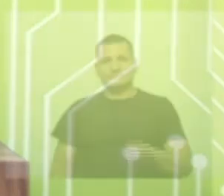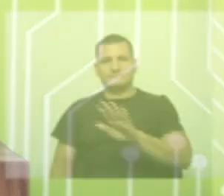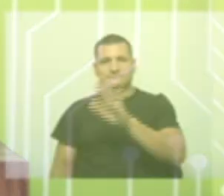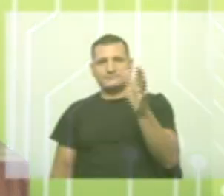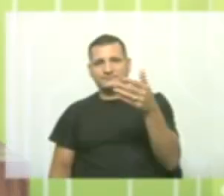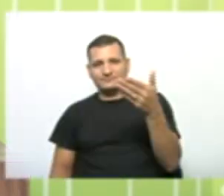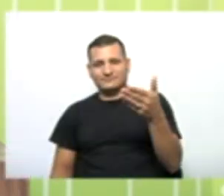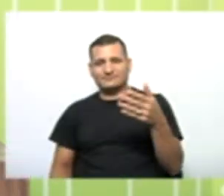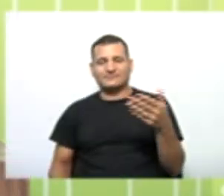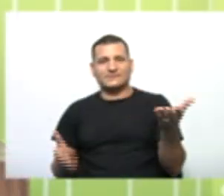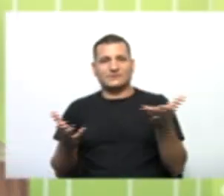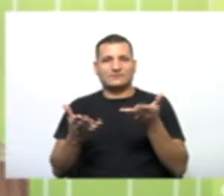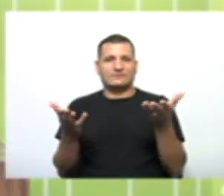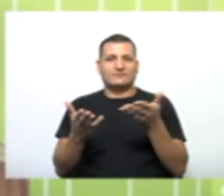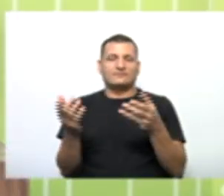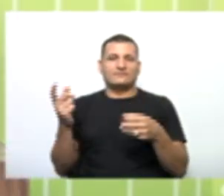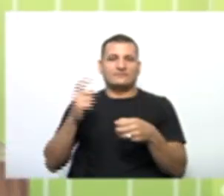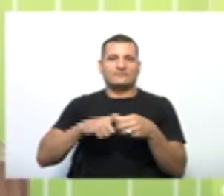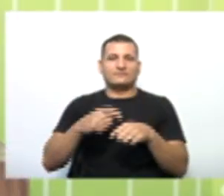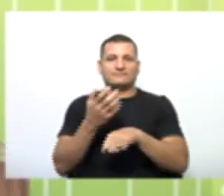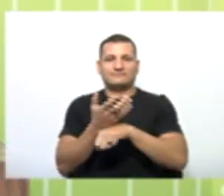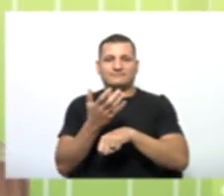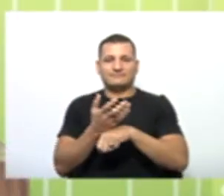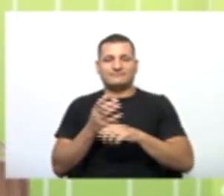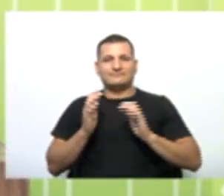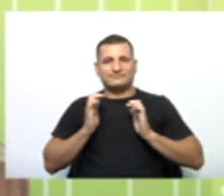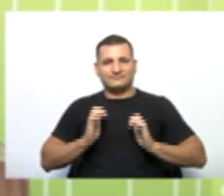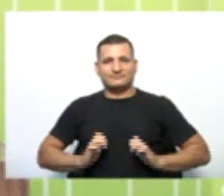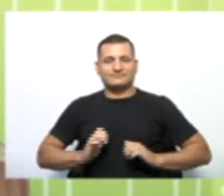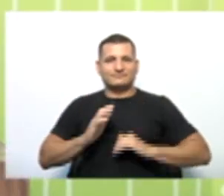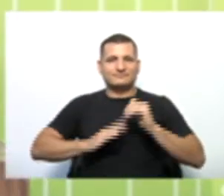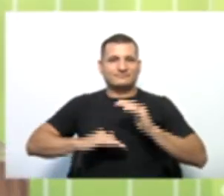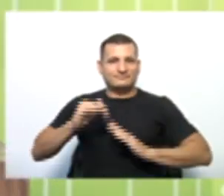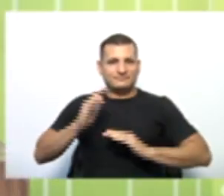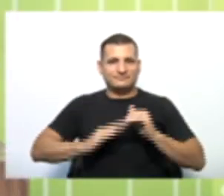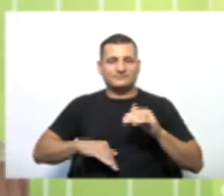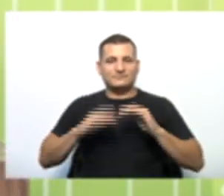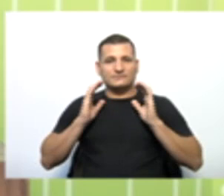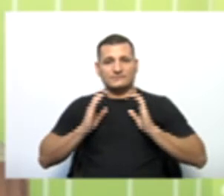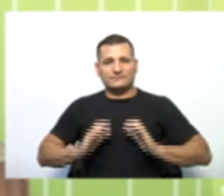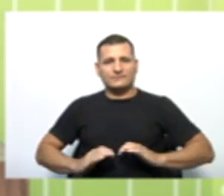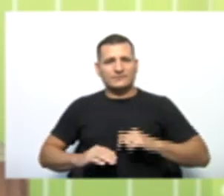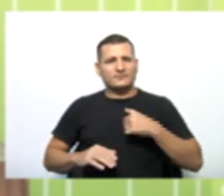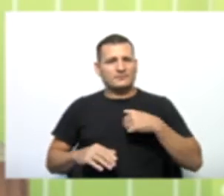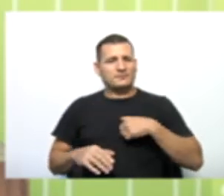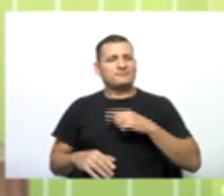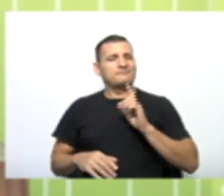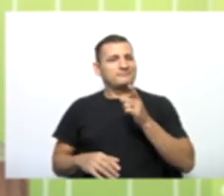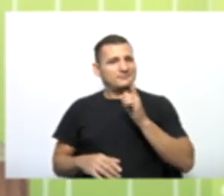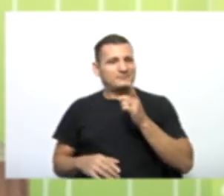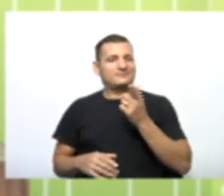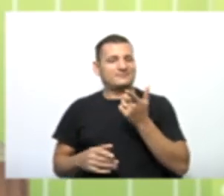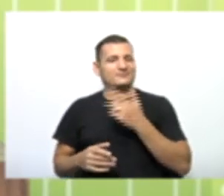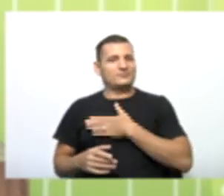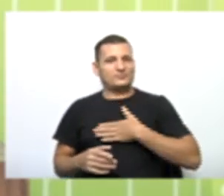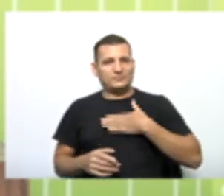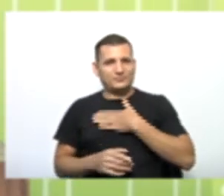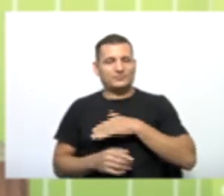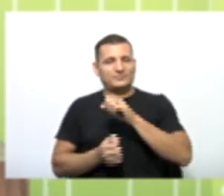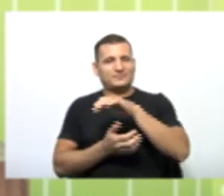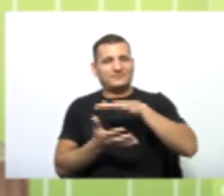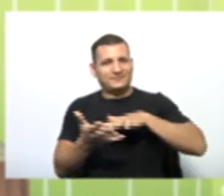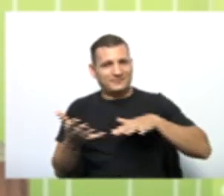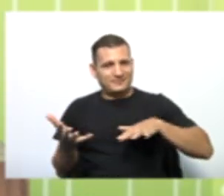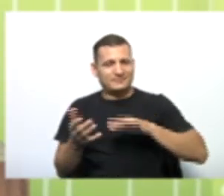Olá, estamos de volta aqui na nossa disciplina de Ética Profissional e Cidadania. Após que vocês se divertiram um pouquinho aí com essa atividade